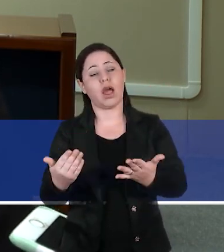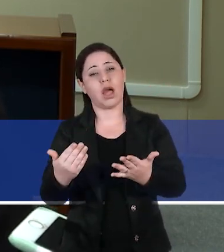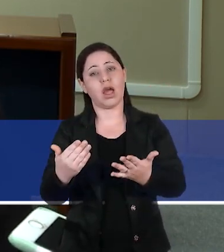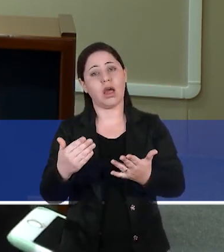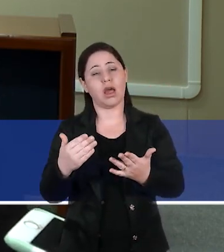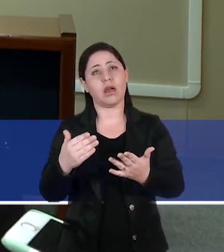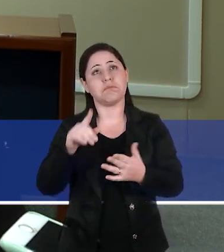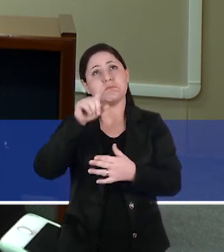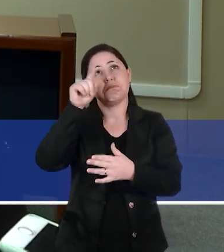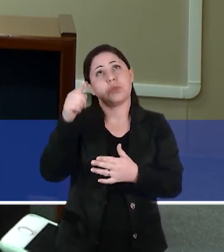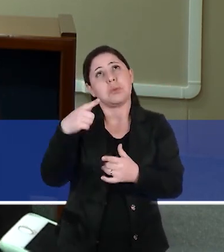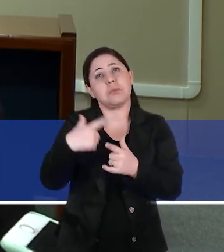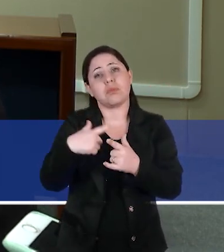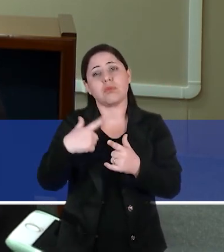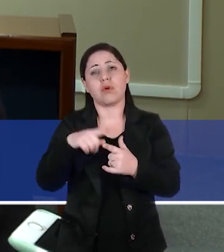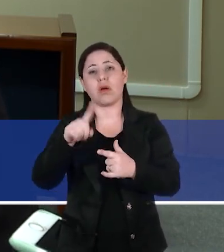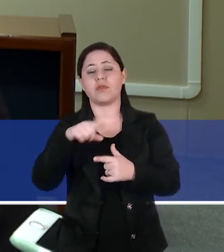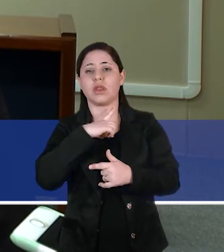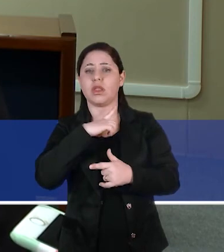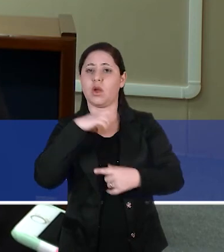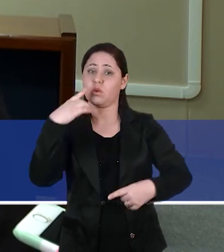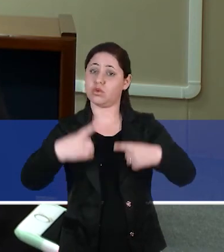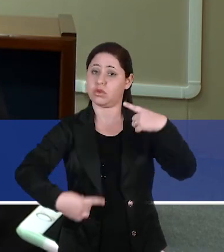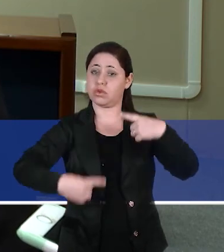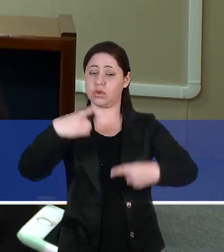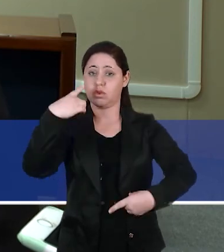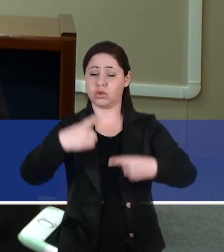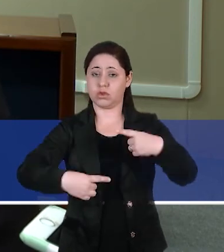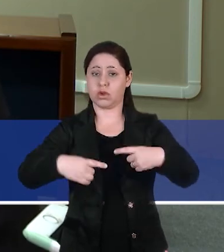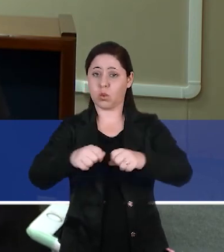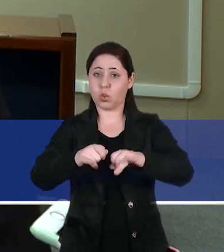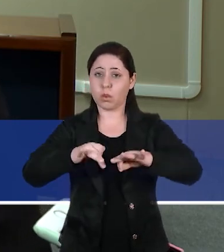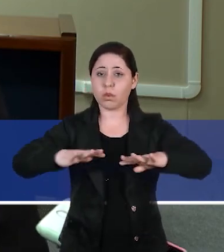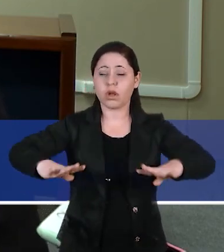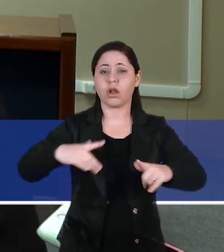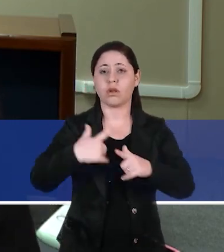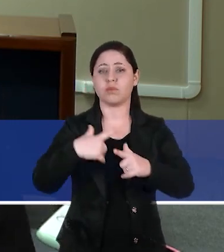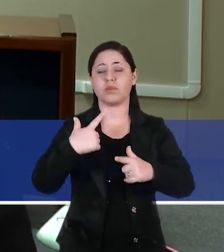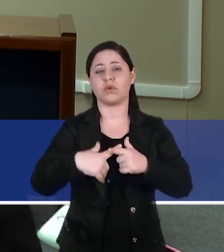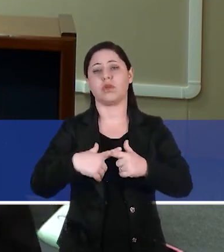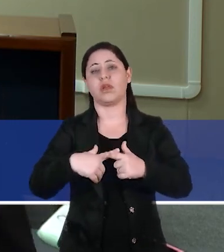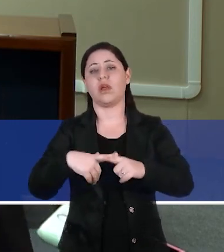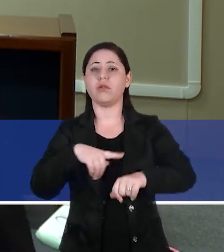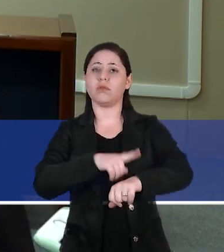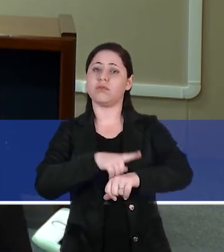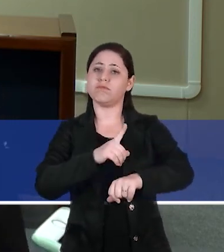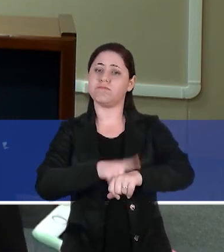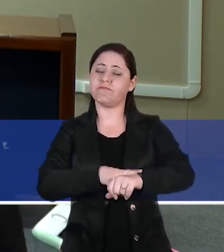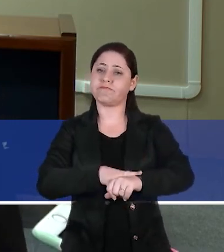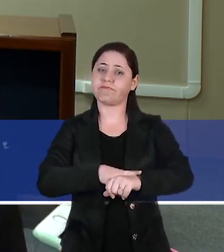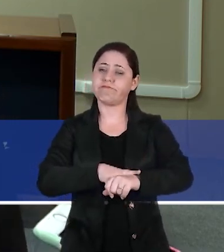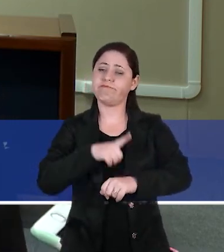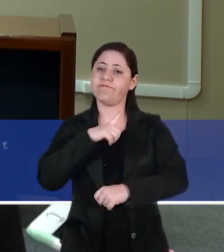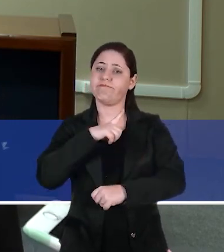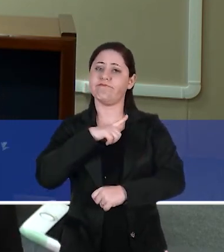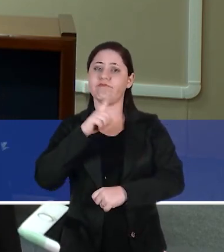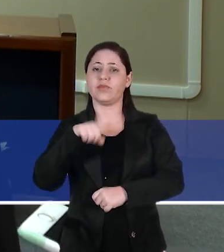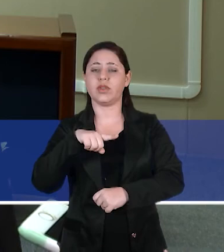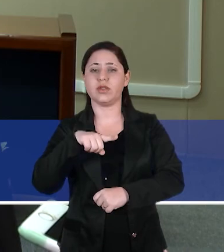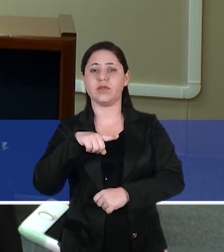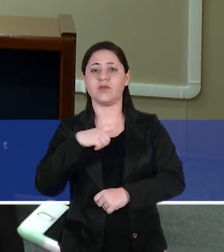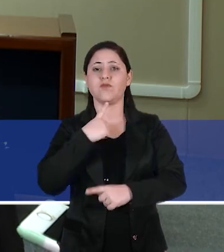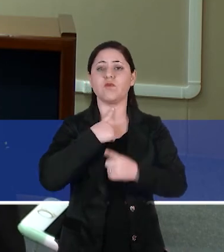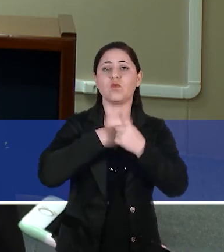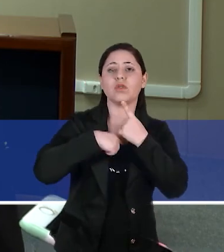essa é a questão colocada. Evidente que vai ter um debate em plenário em torno dessa questão, porque ao mesmo tempo em que existe